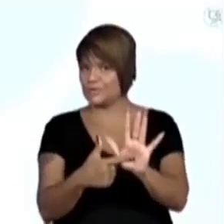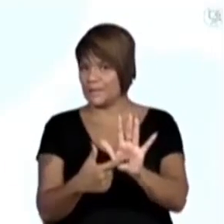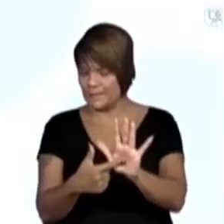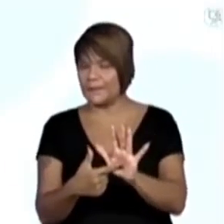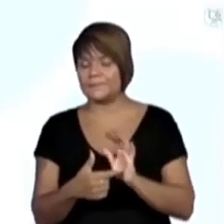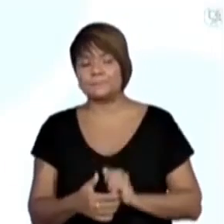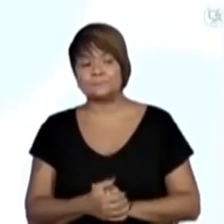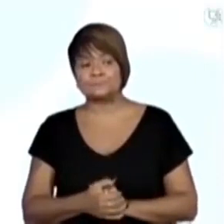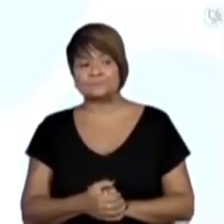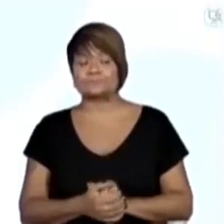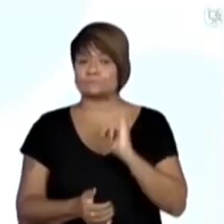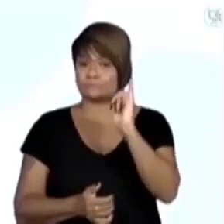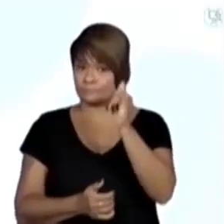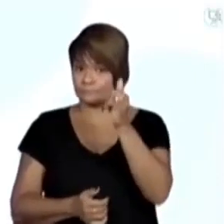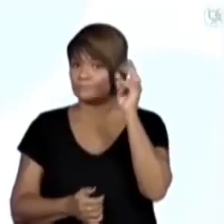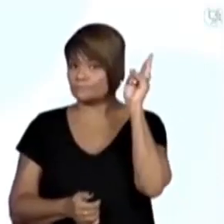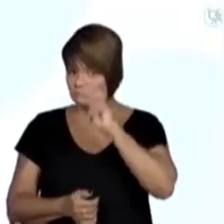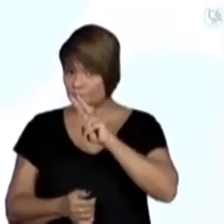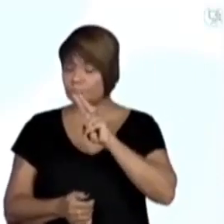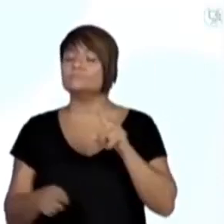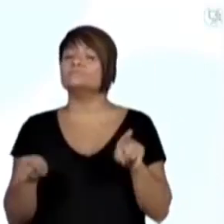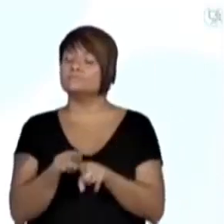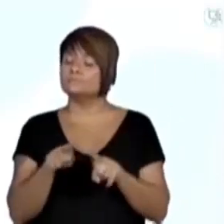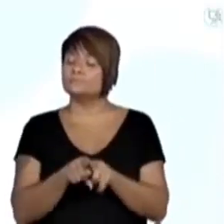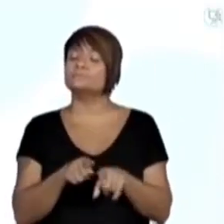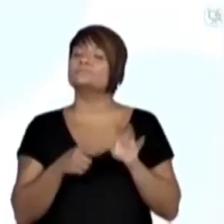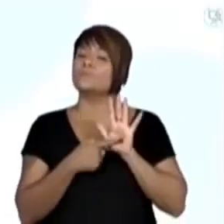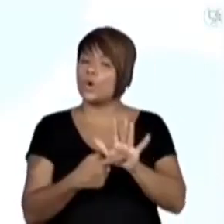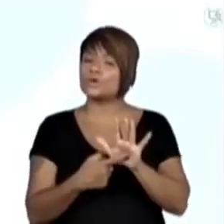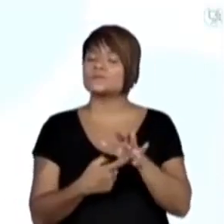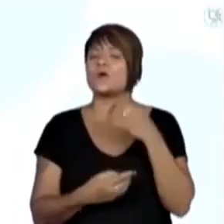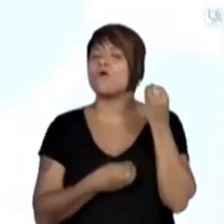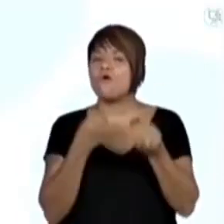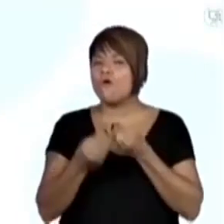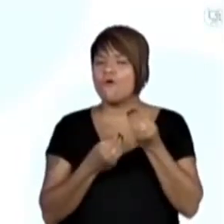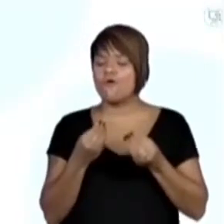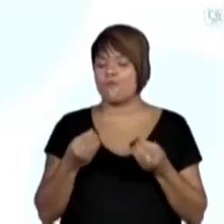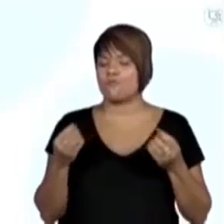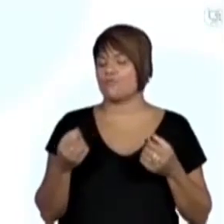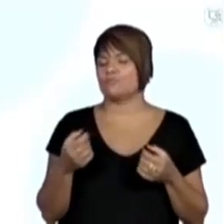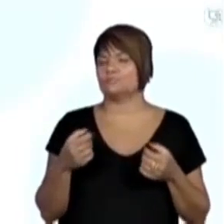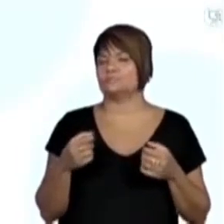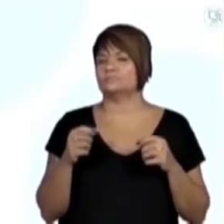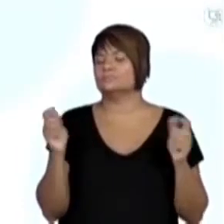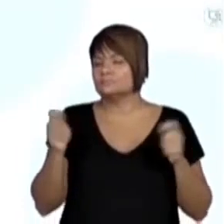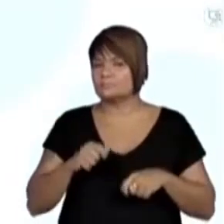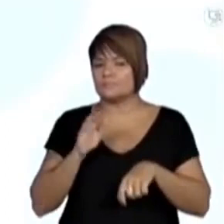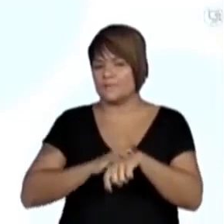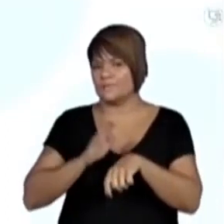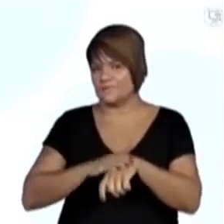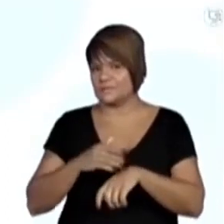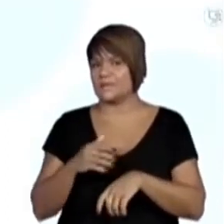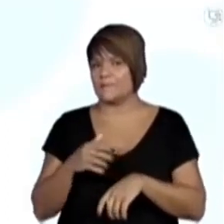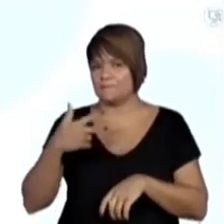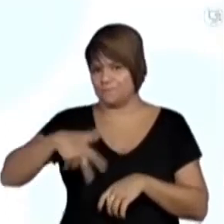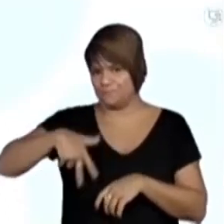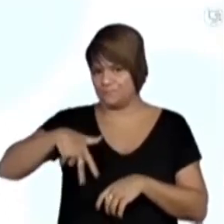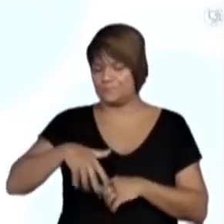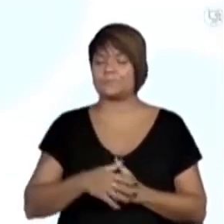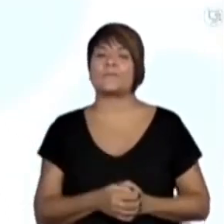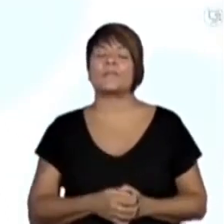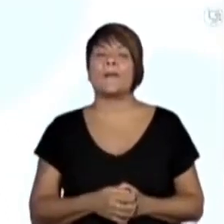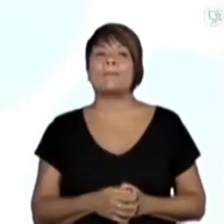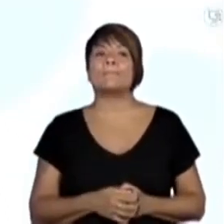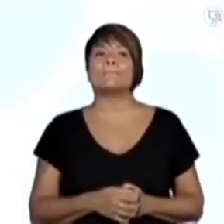assistirem, além de contar a história, também mostra como podemos confeccionar. Então, vamos voltar aí à lista